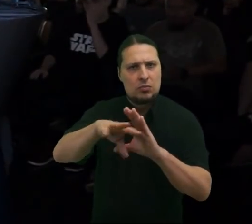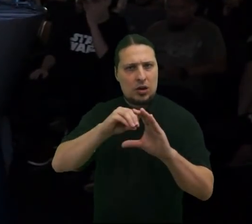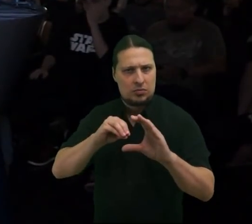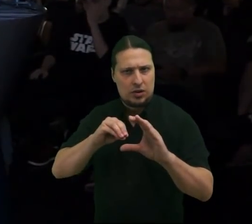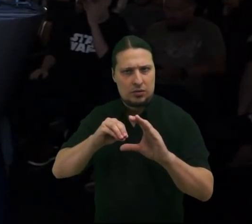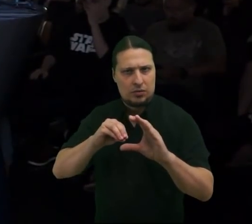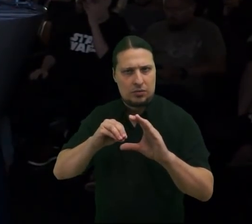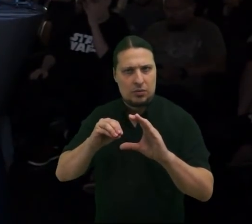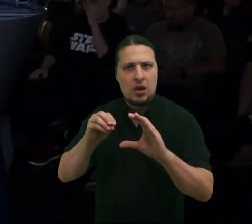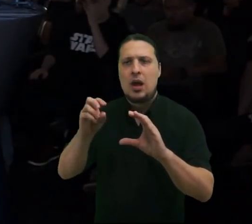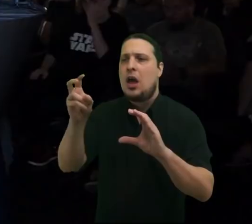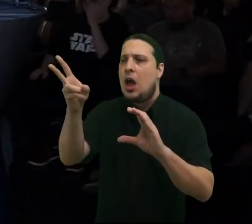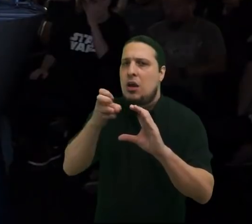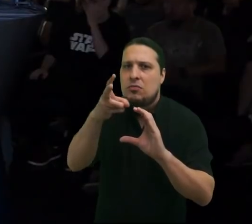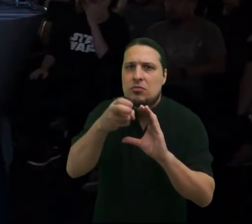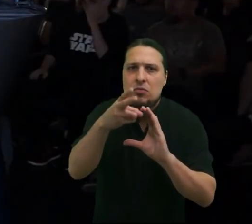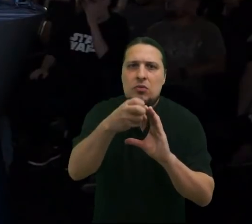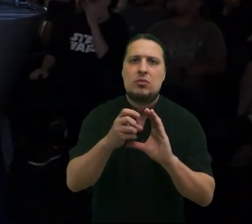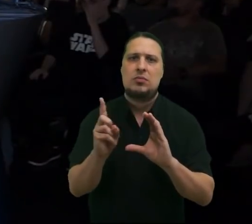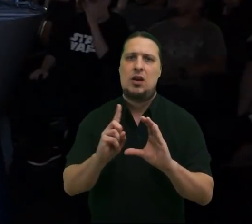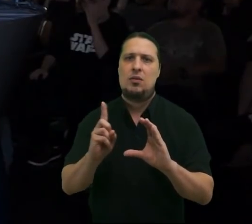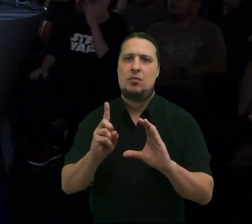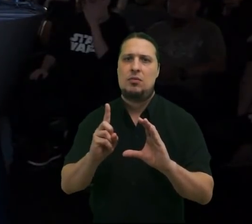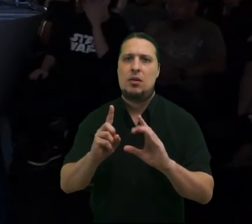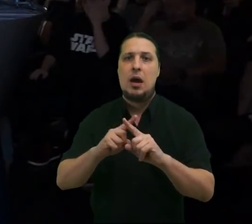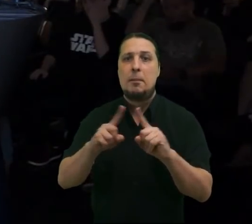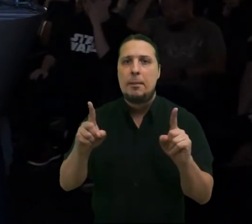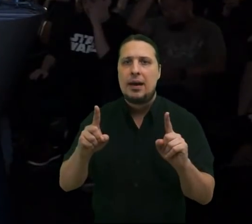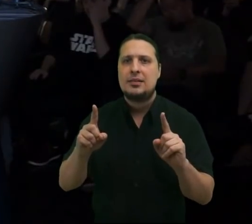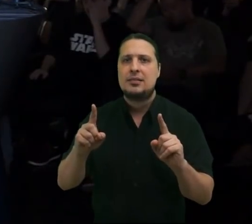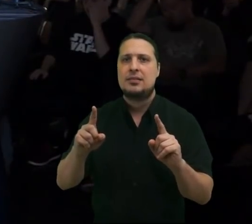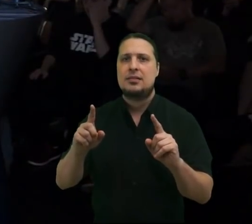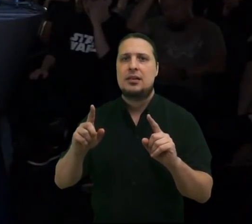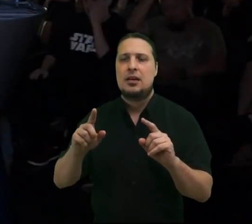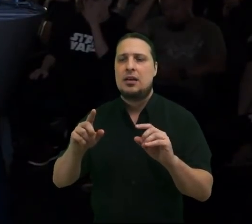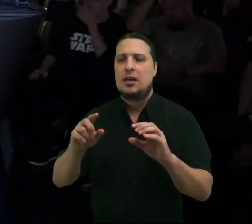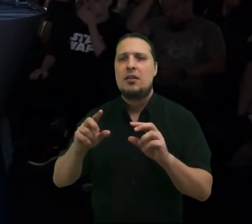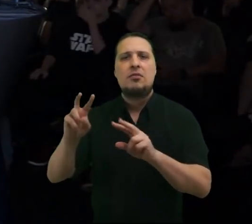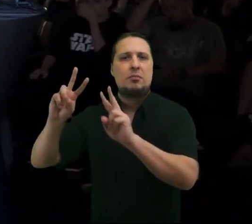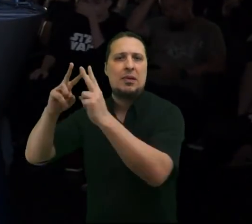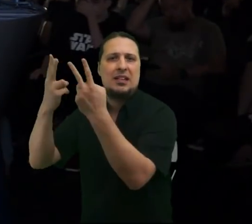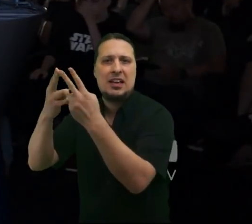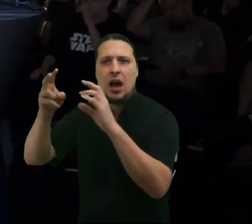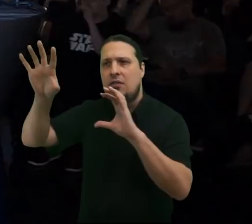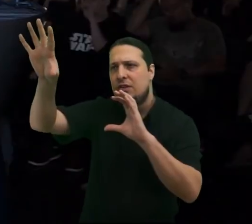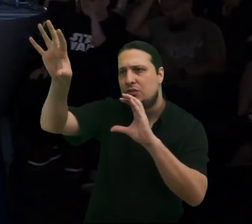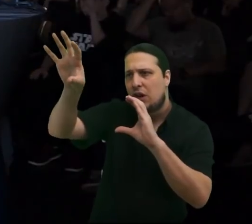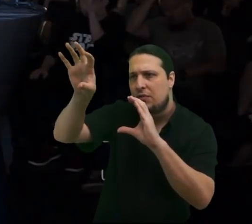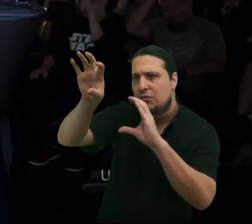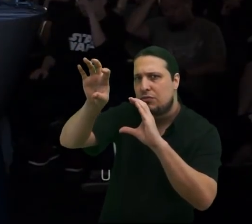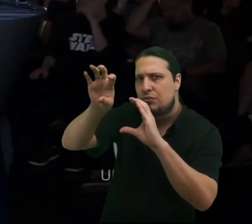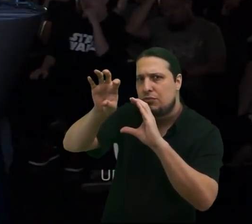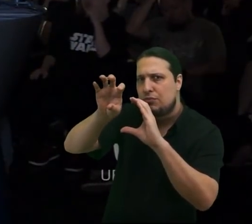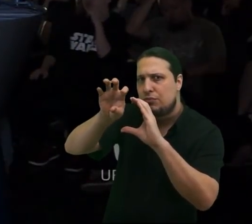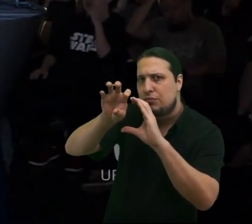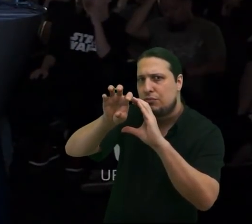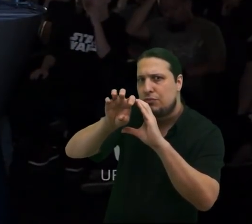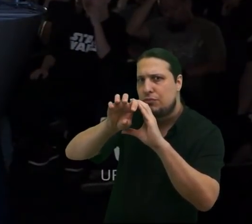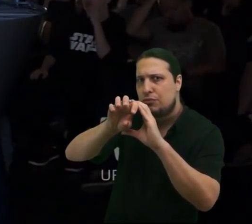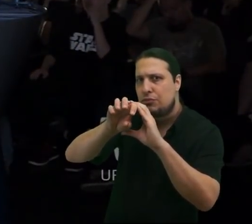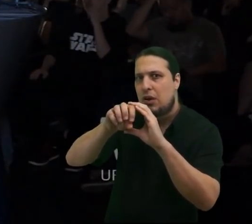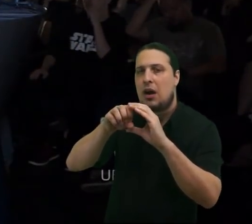galáxia, vai deixar minha galáxia sem gás e poeira. Vai ter uma hora que o material em torno do buraco negro acaba, o quasar